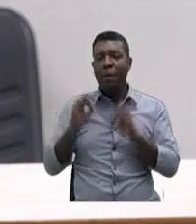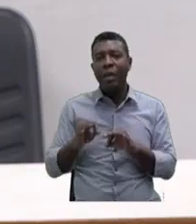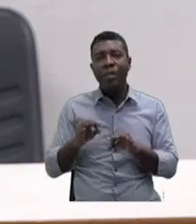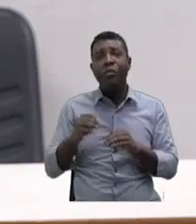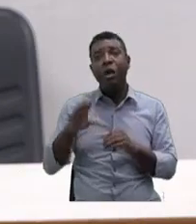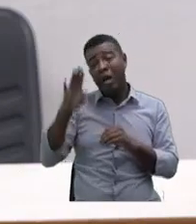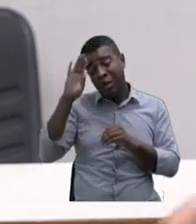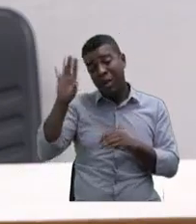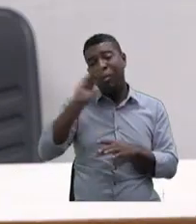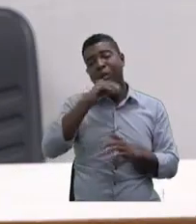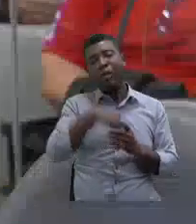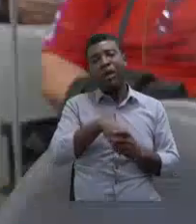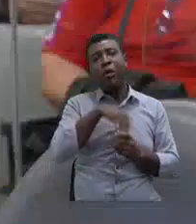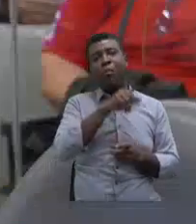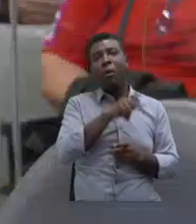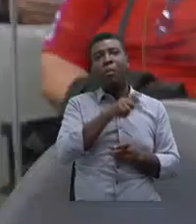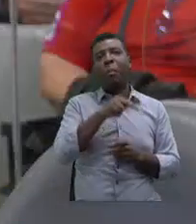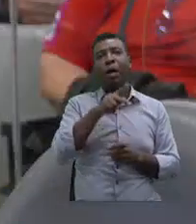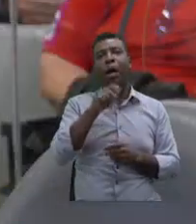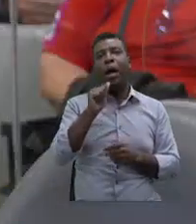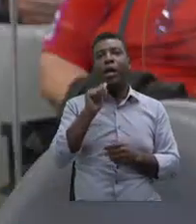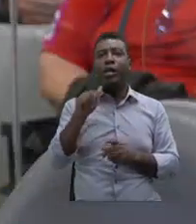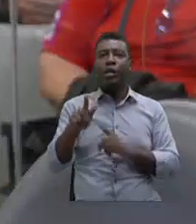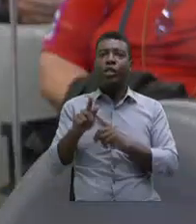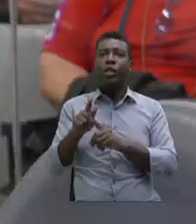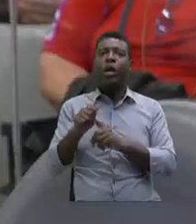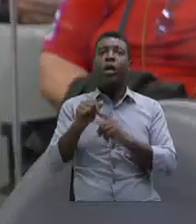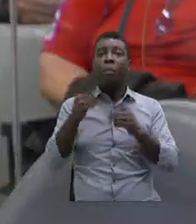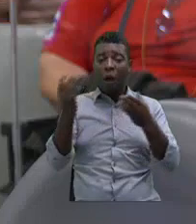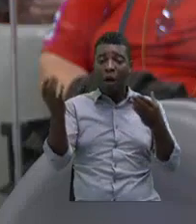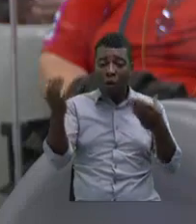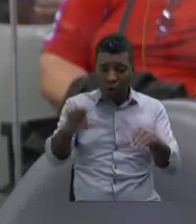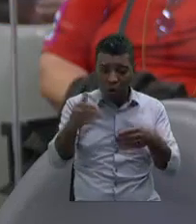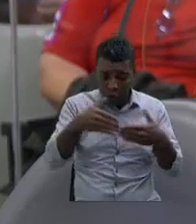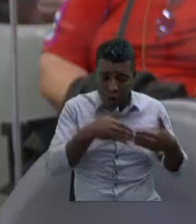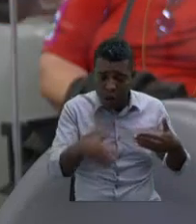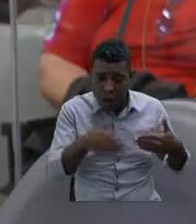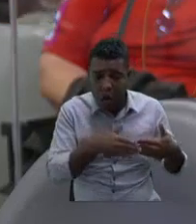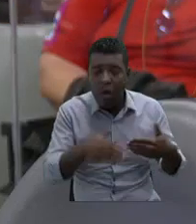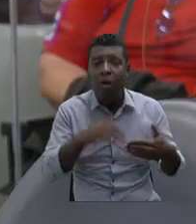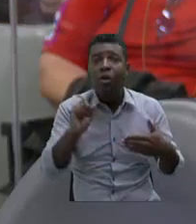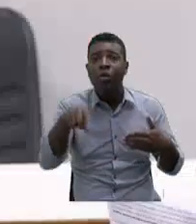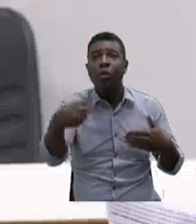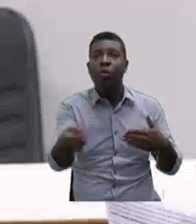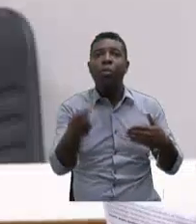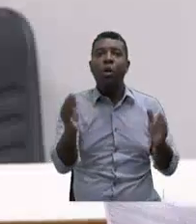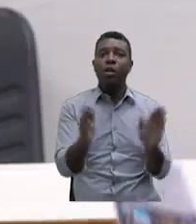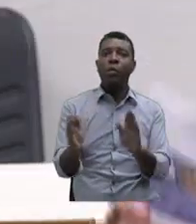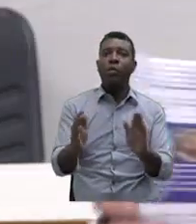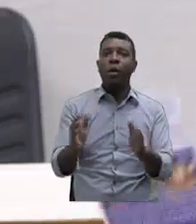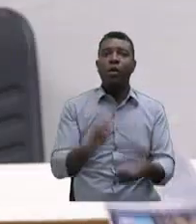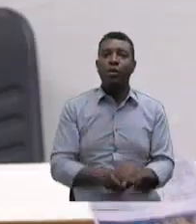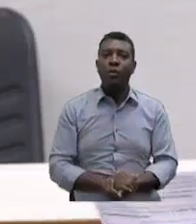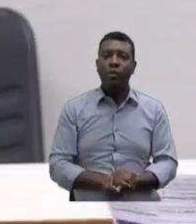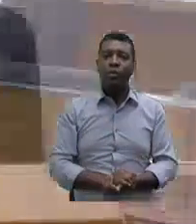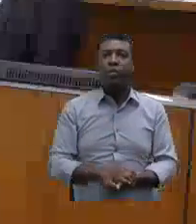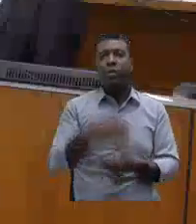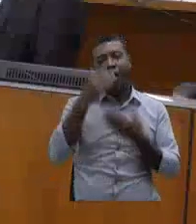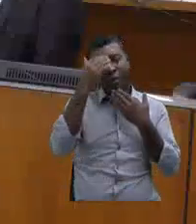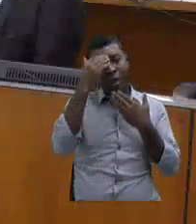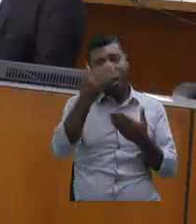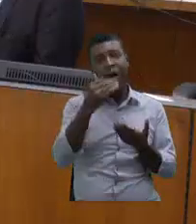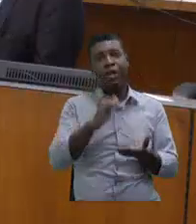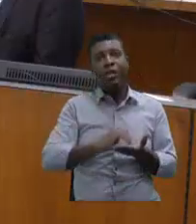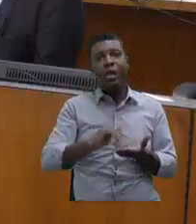gente vai batalhar para que o concurso esteja previsto aí nos próximos, no PPAG do próximo período. Obrigado, secretário. Deputado